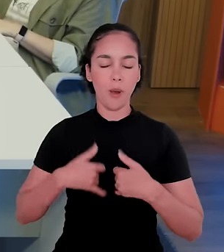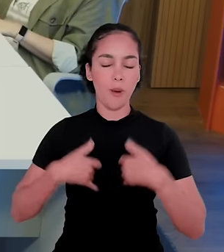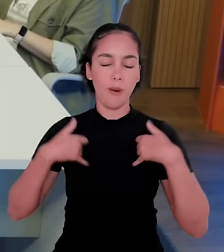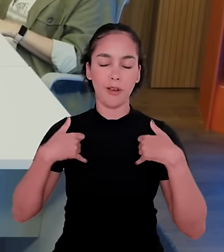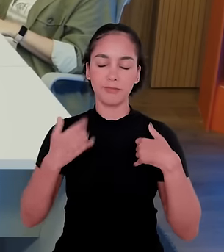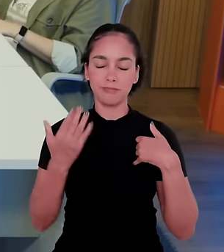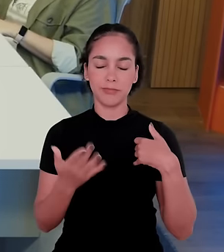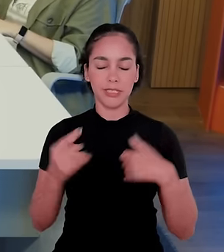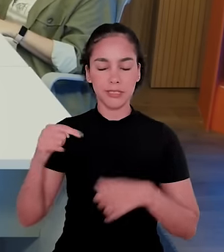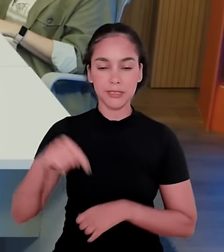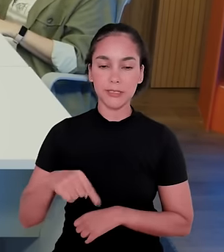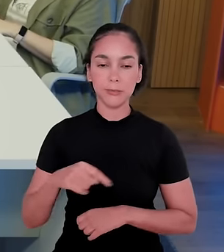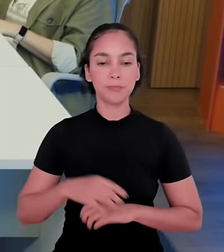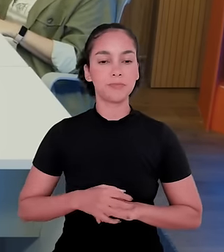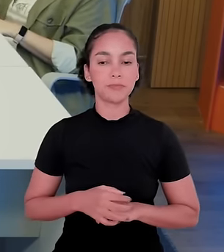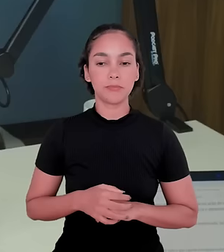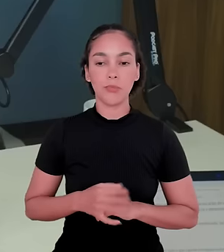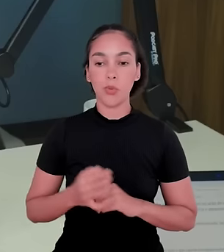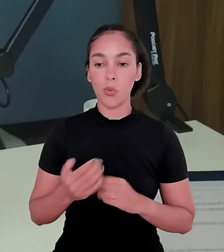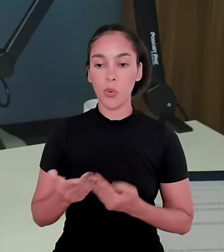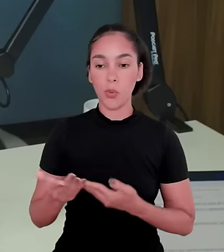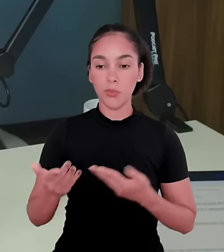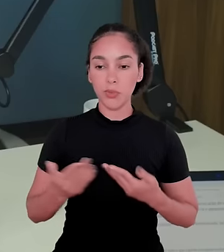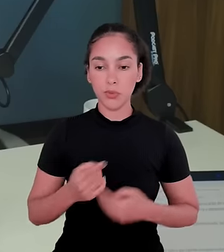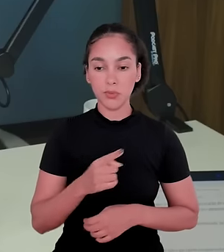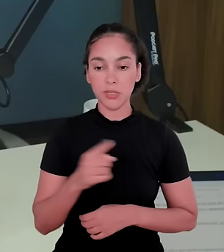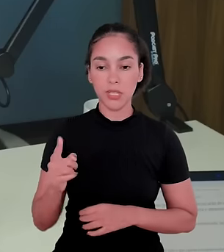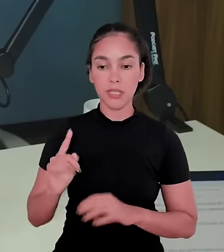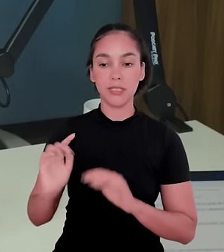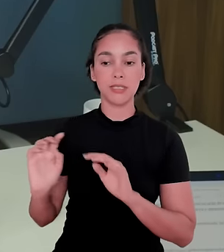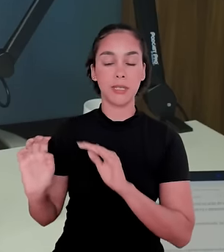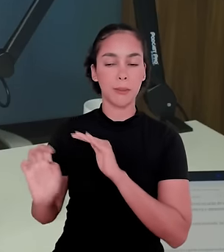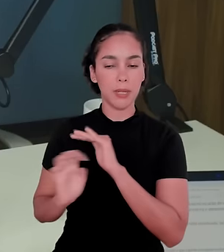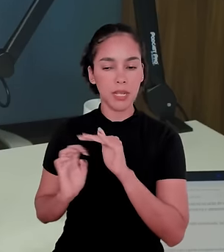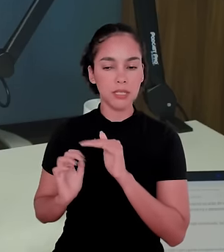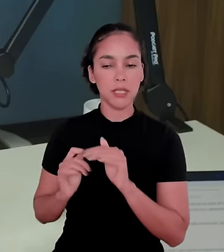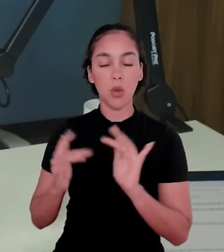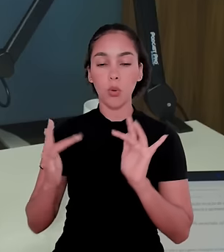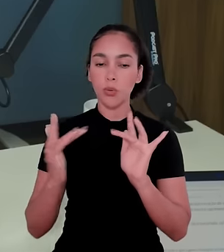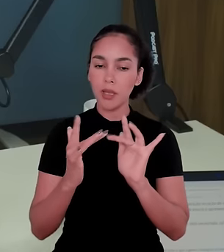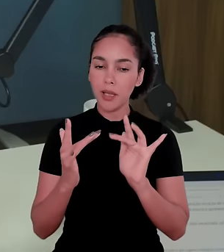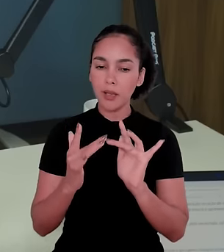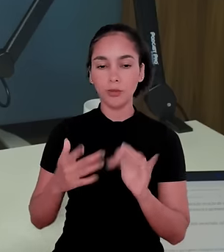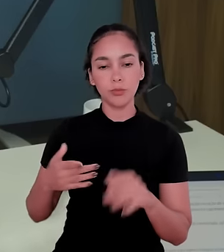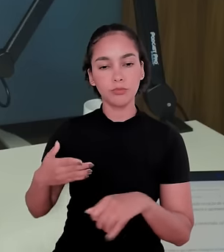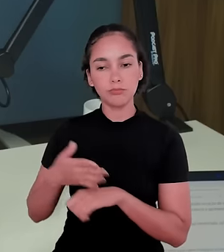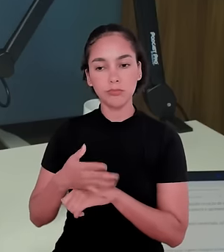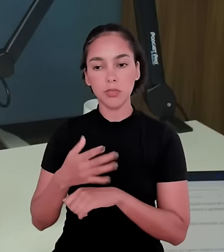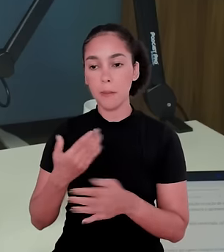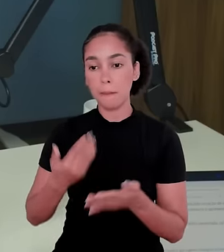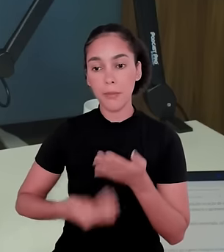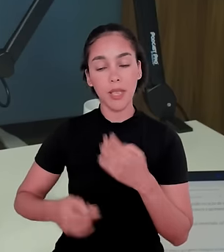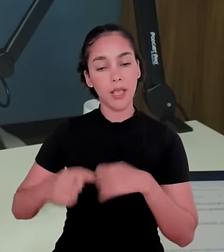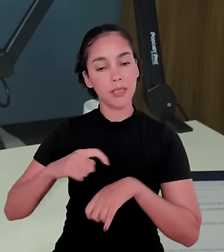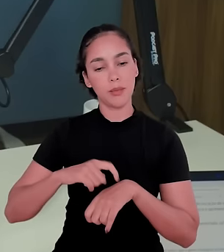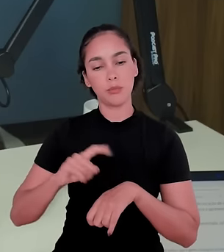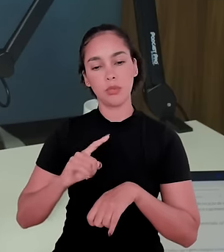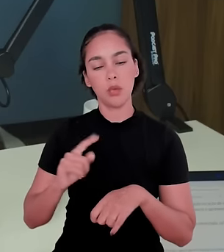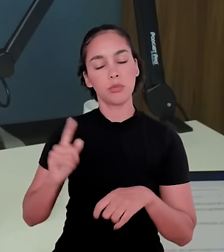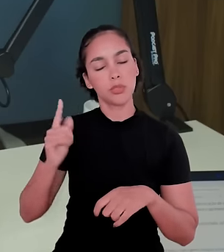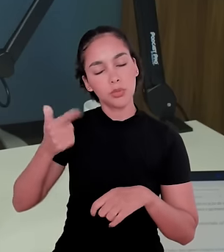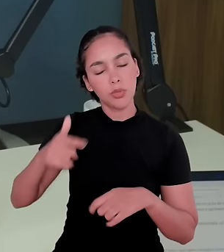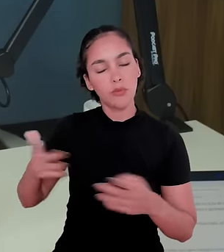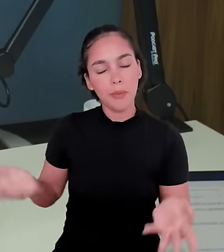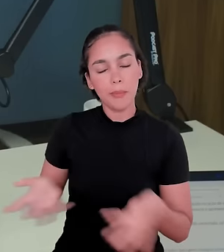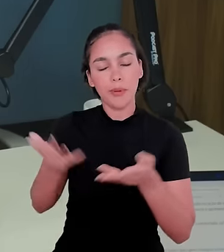receber aqui eh eu convido inclusive vocês empresários assim a entrar em contato conosco né Não perca tempo para impulsionar realmente sua